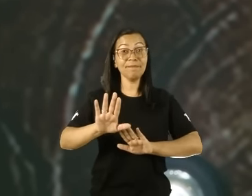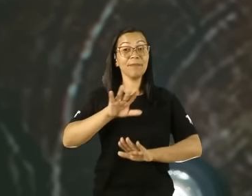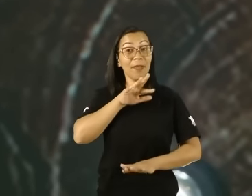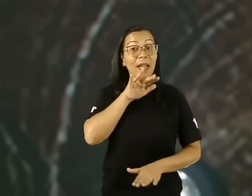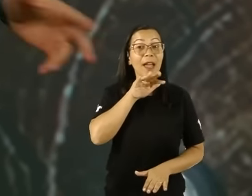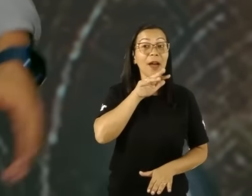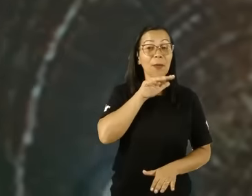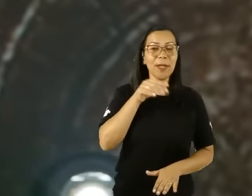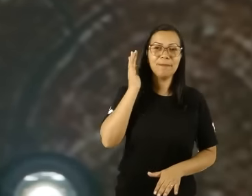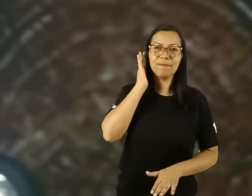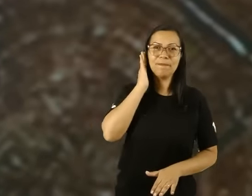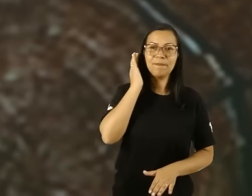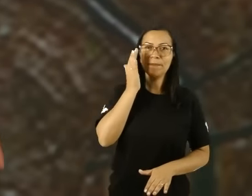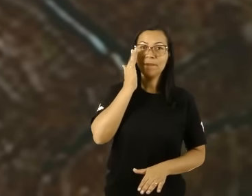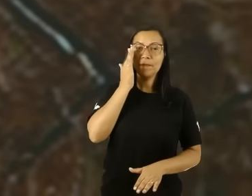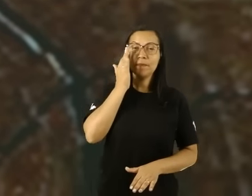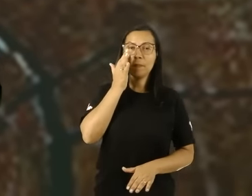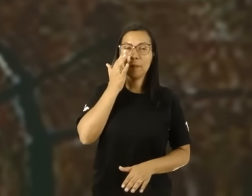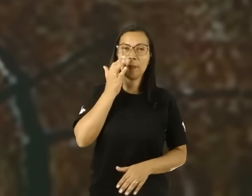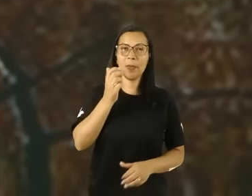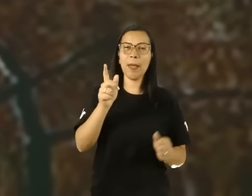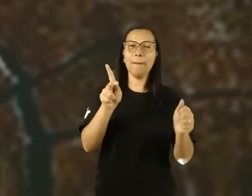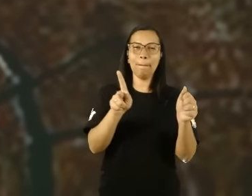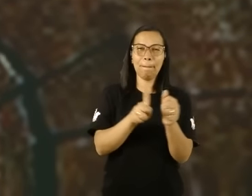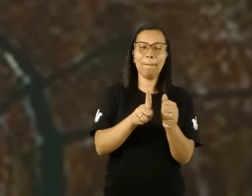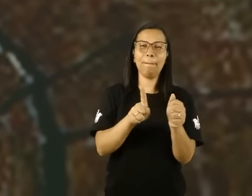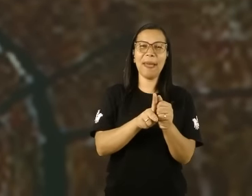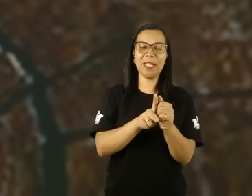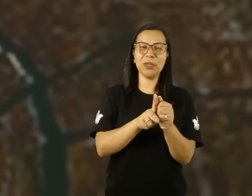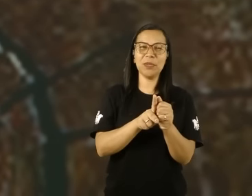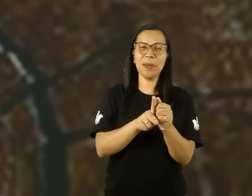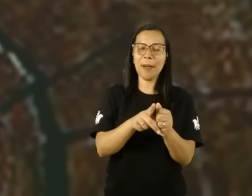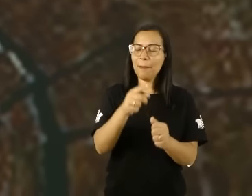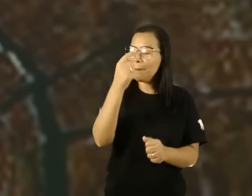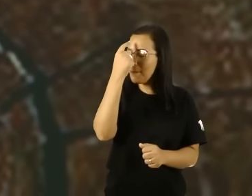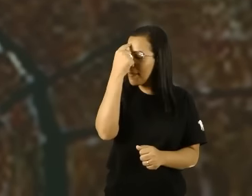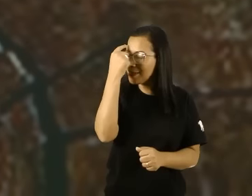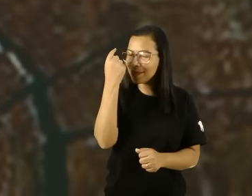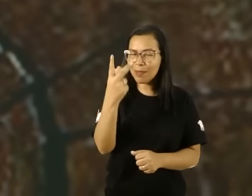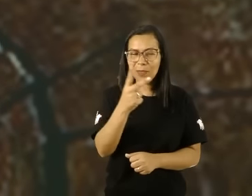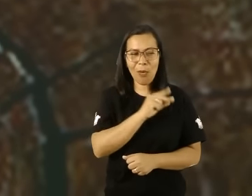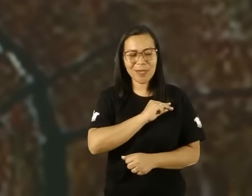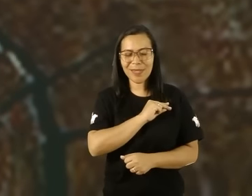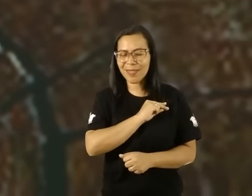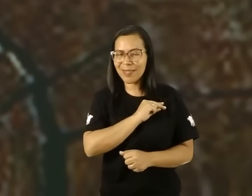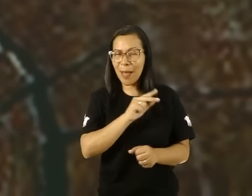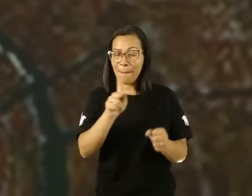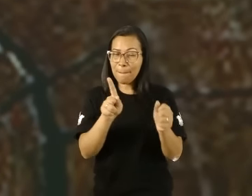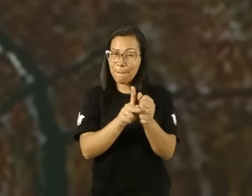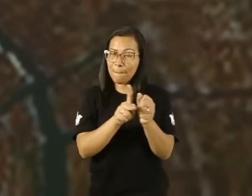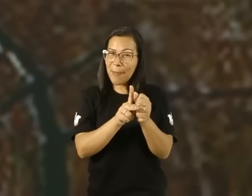E aí Pedro está lá, imagine a cena, Pedro parecendo um tomate de vermelho de raiva,